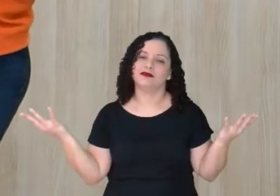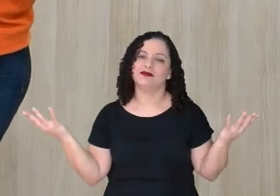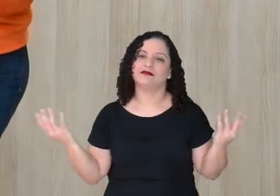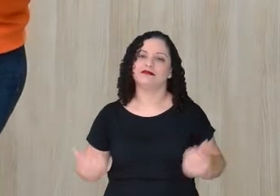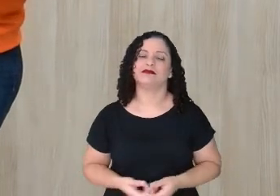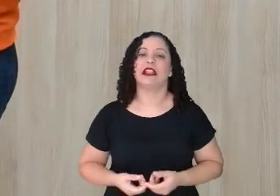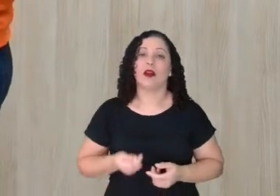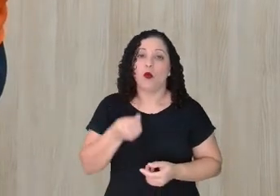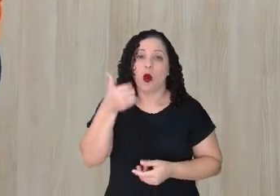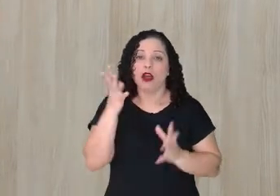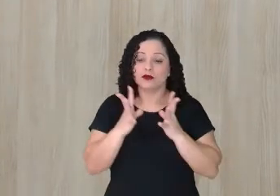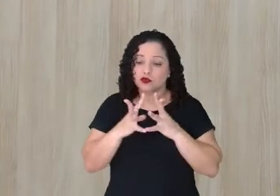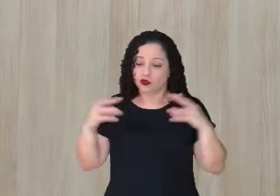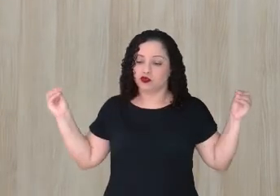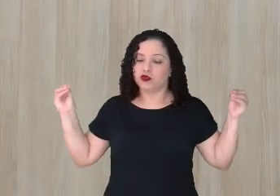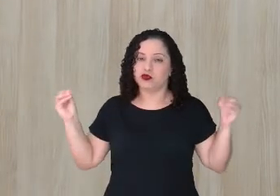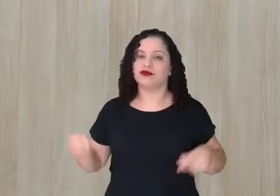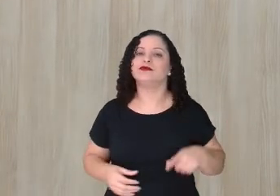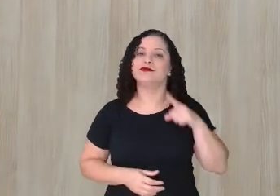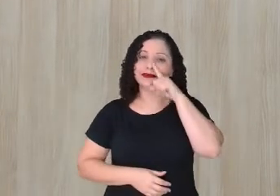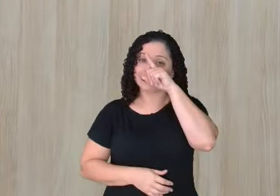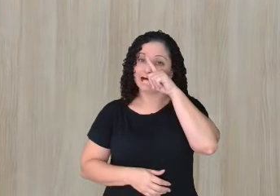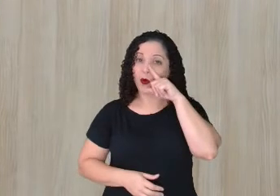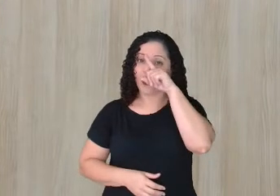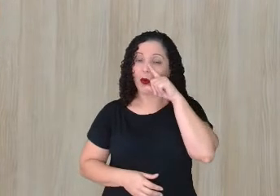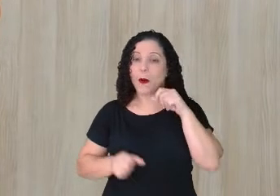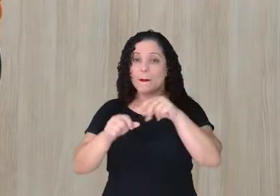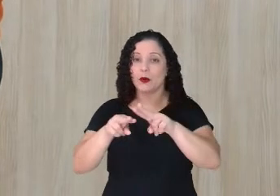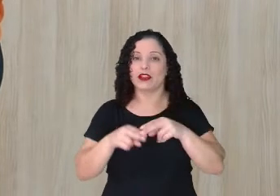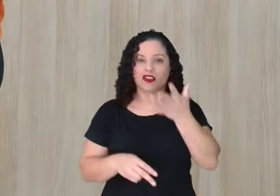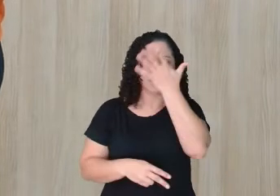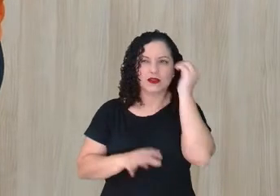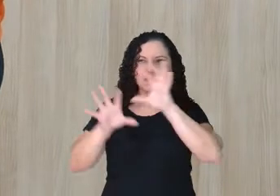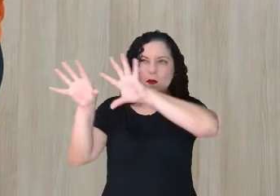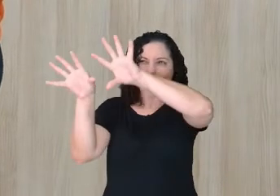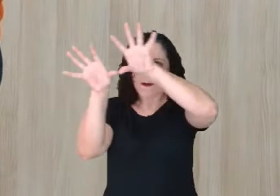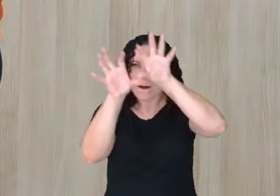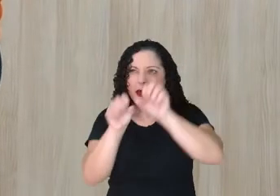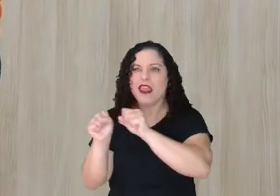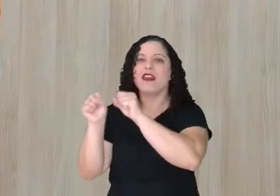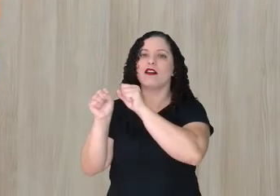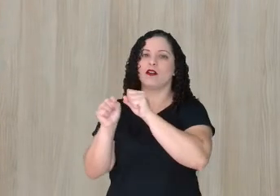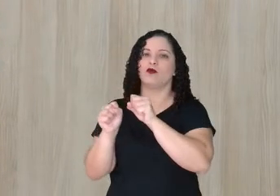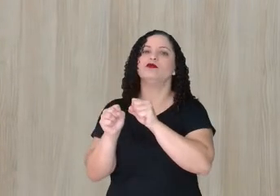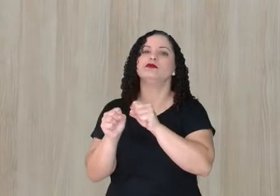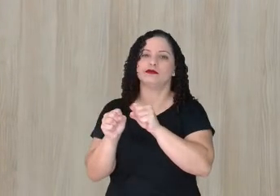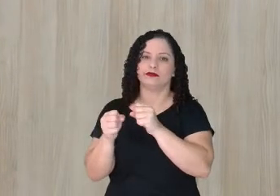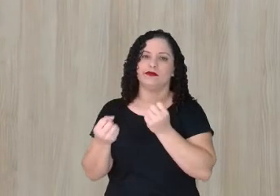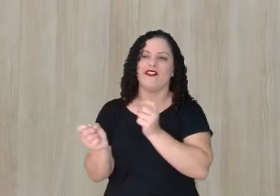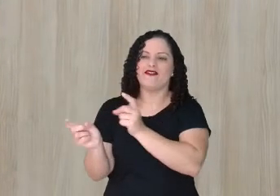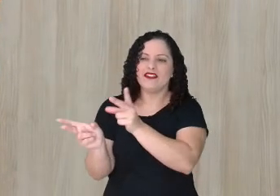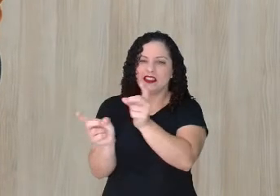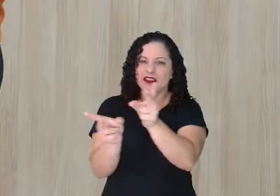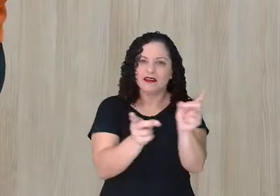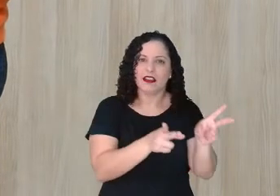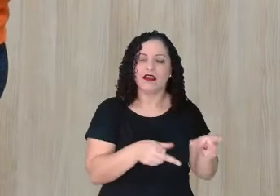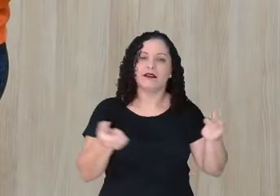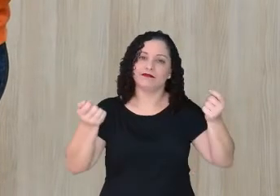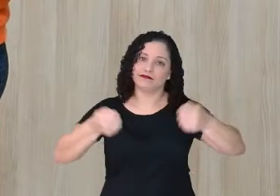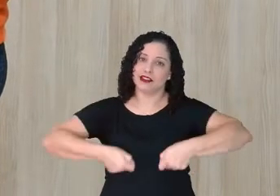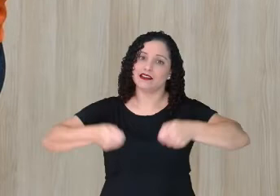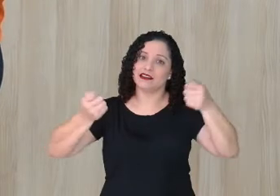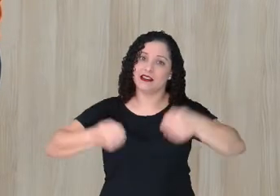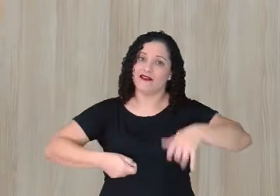situação bem agravante, que é o tráfico, não é, de animais silvestres. E aí